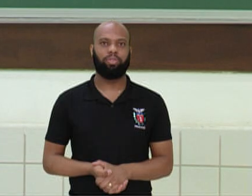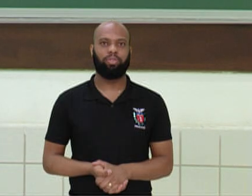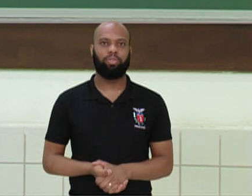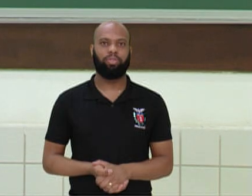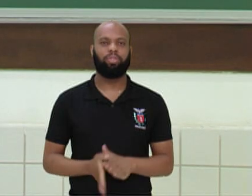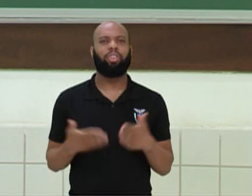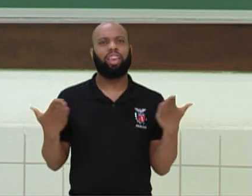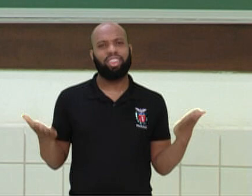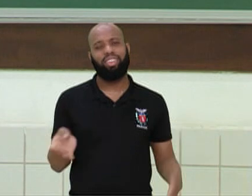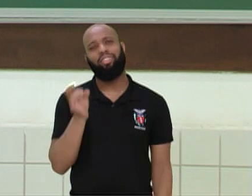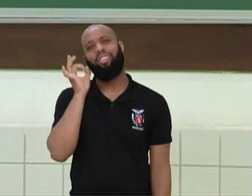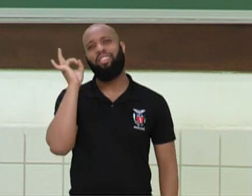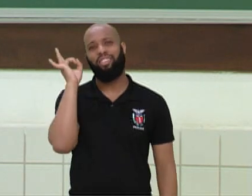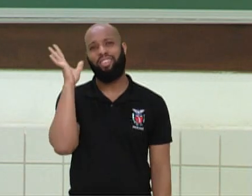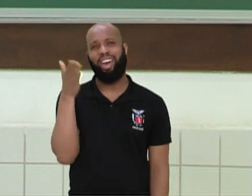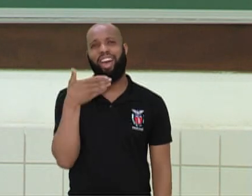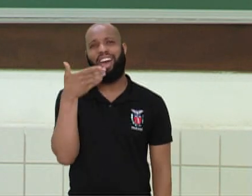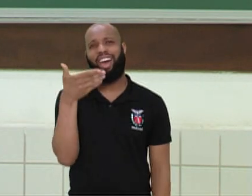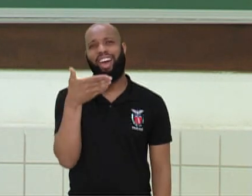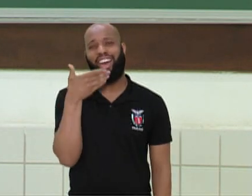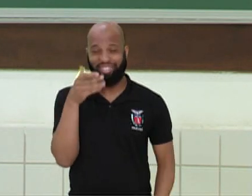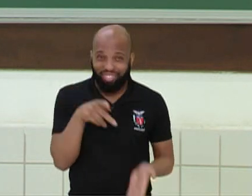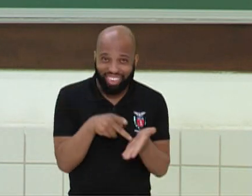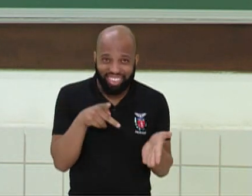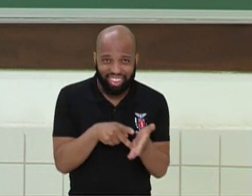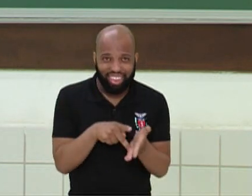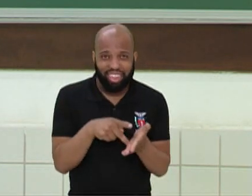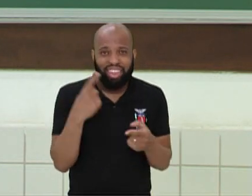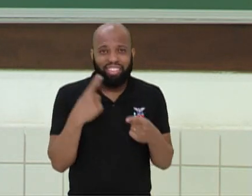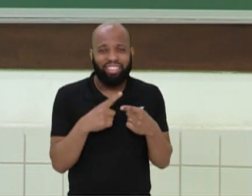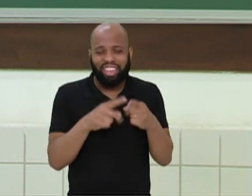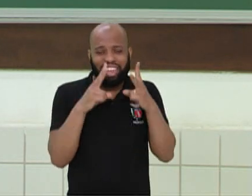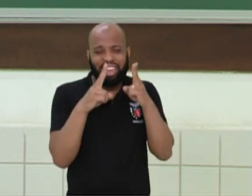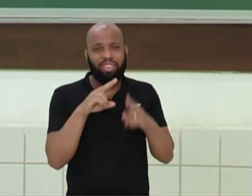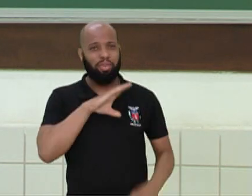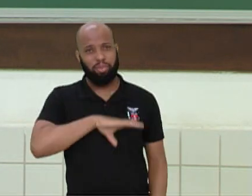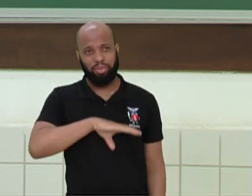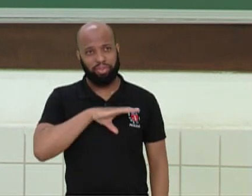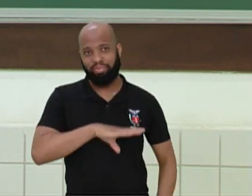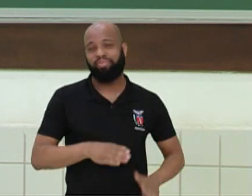Pessoal, fala sério, né? Tava muito fácil essa. Igualzinho no português.